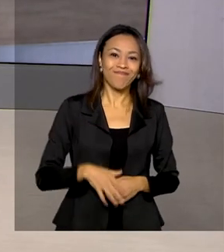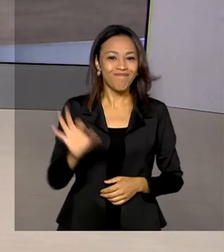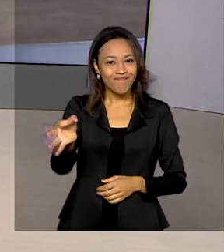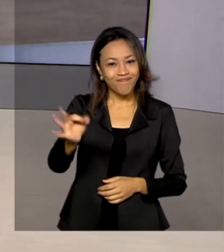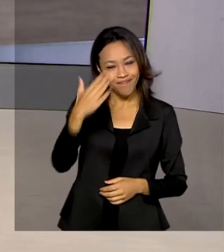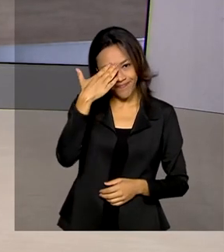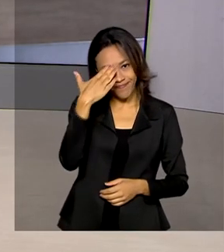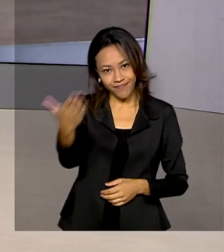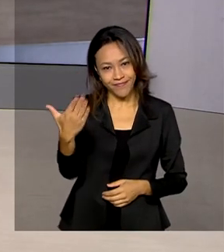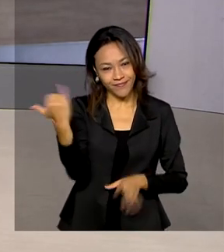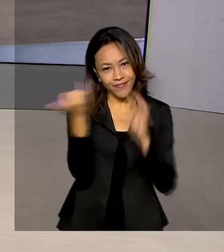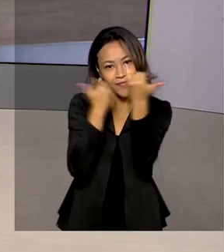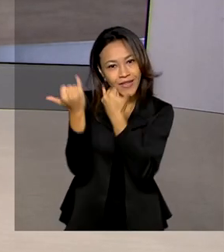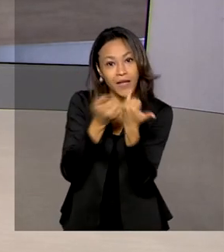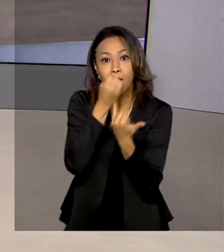mesma na obrigada pelas suas informações contra